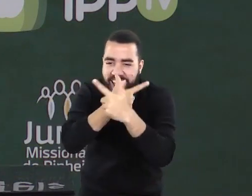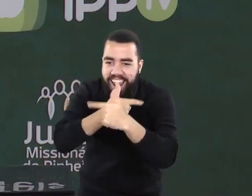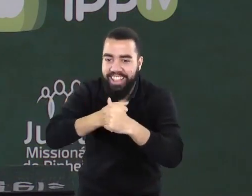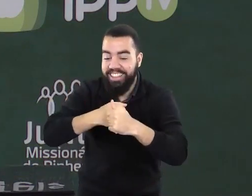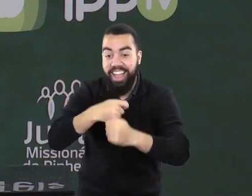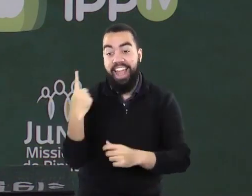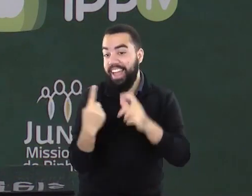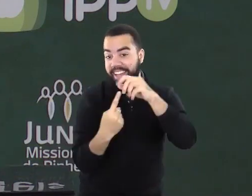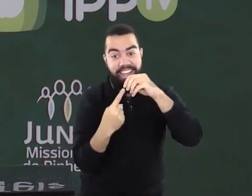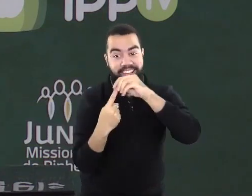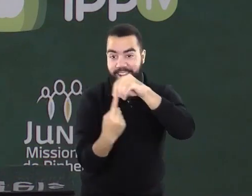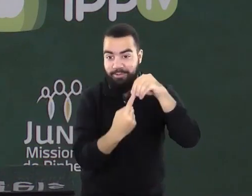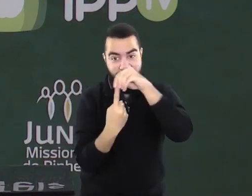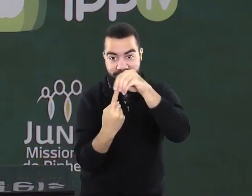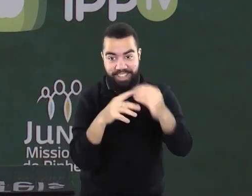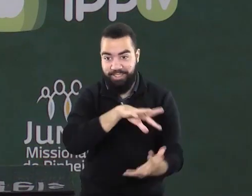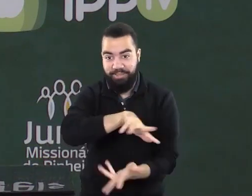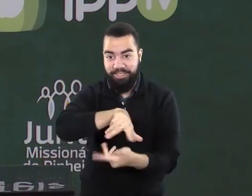tinha ela.